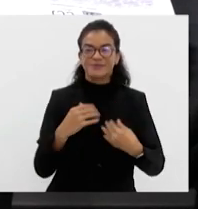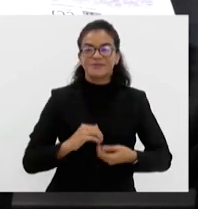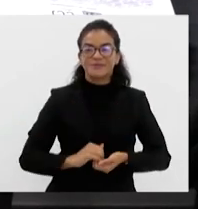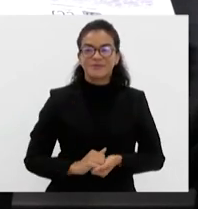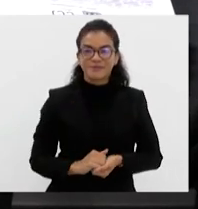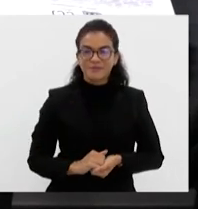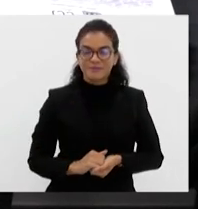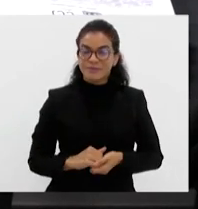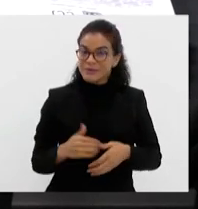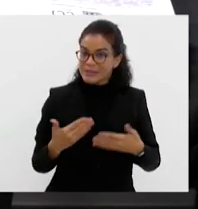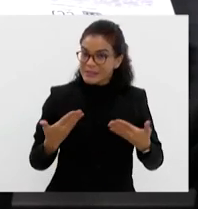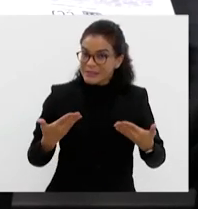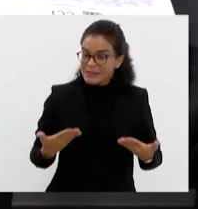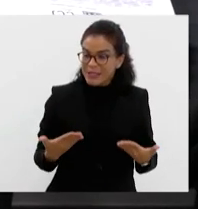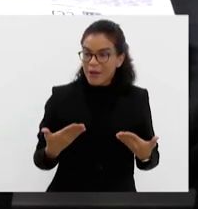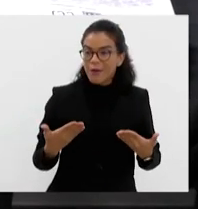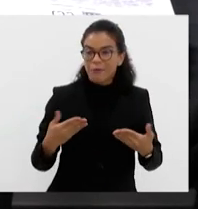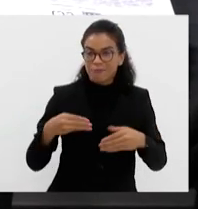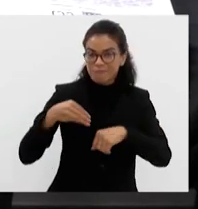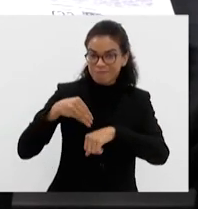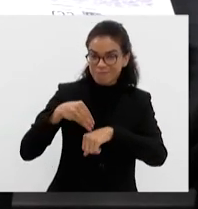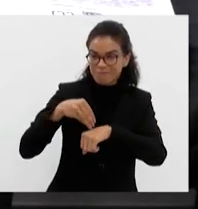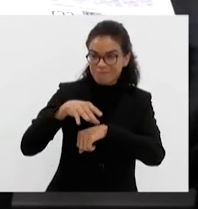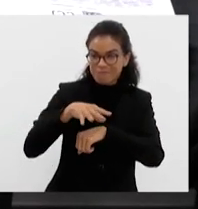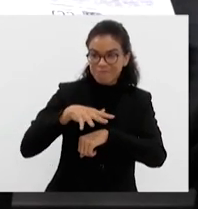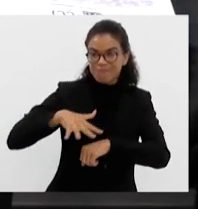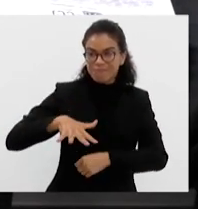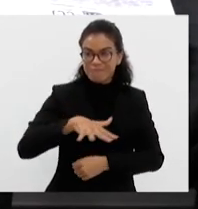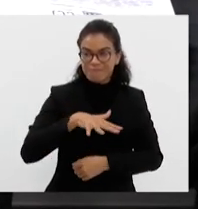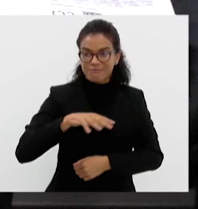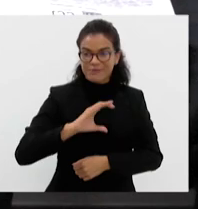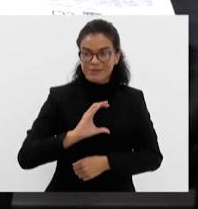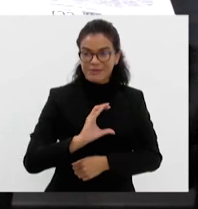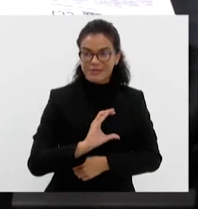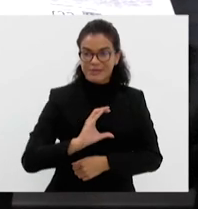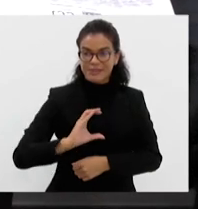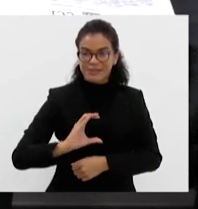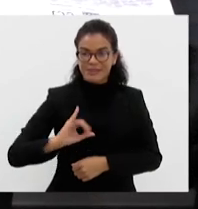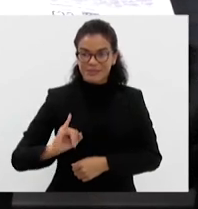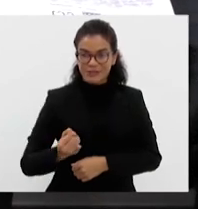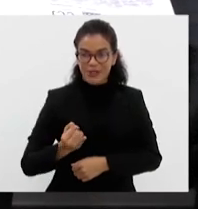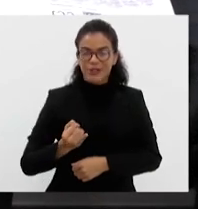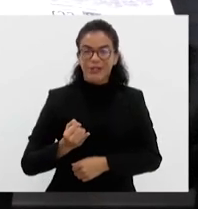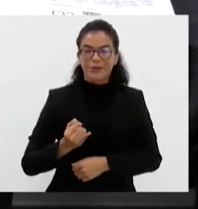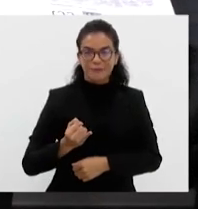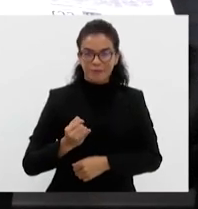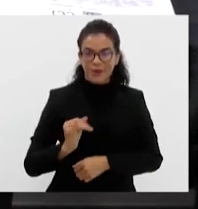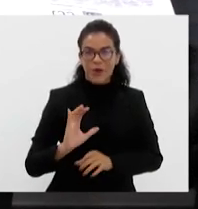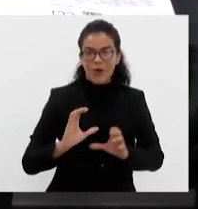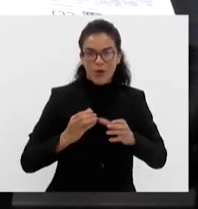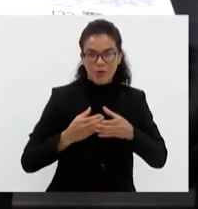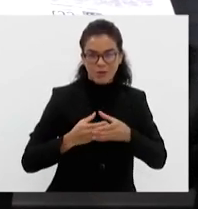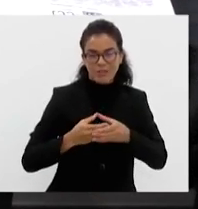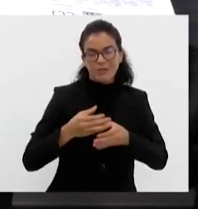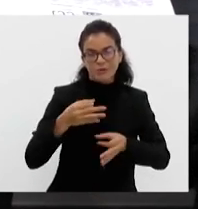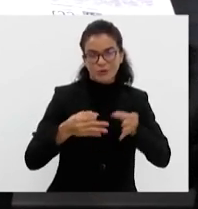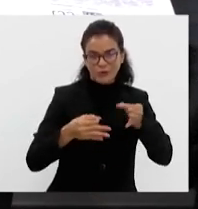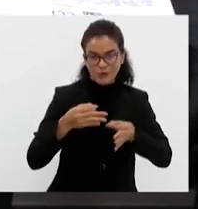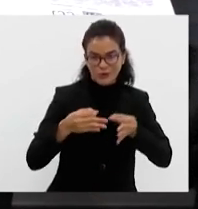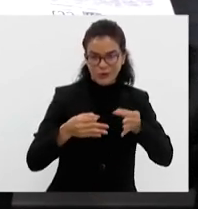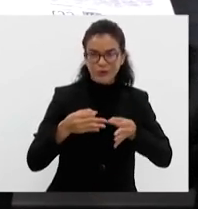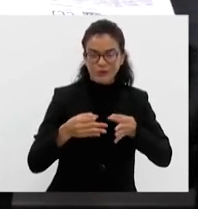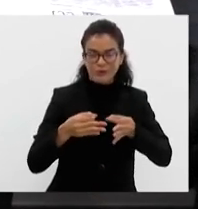Perfeito. Então, eu queria assinalar aqui, né, que no âmbito da CCJ, senhor presidente, onde todos